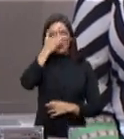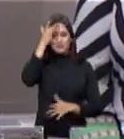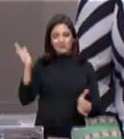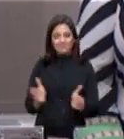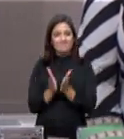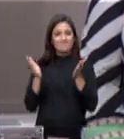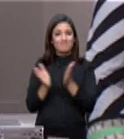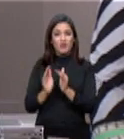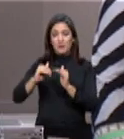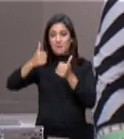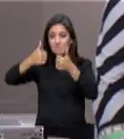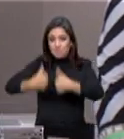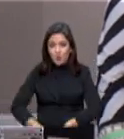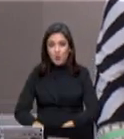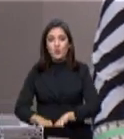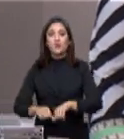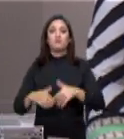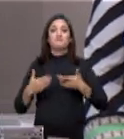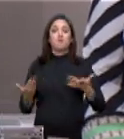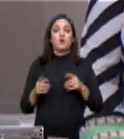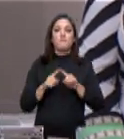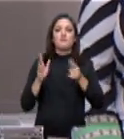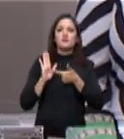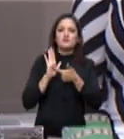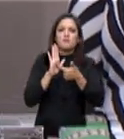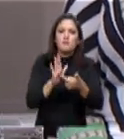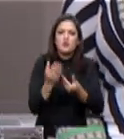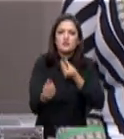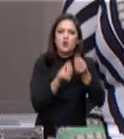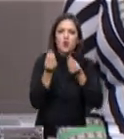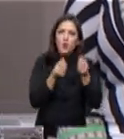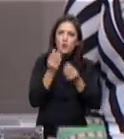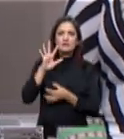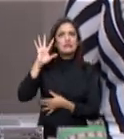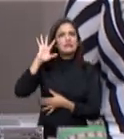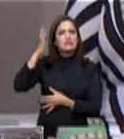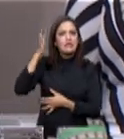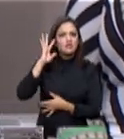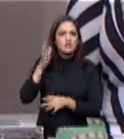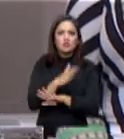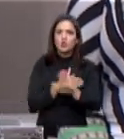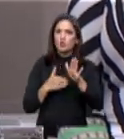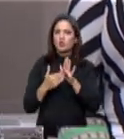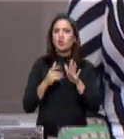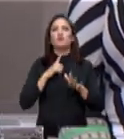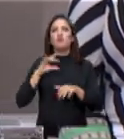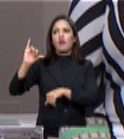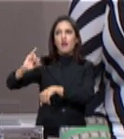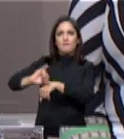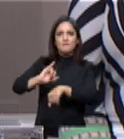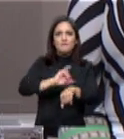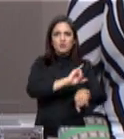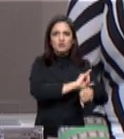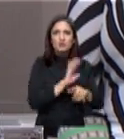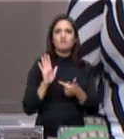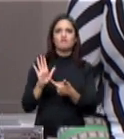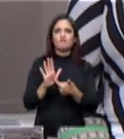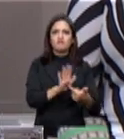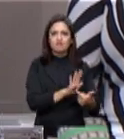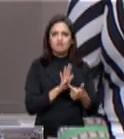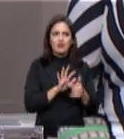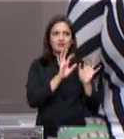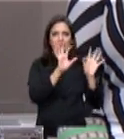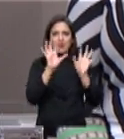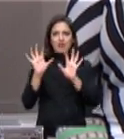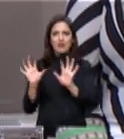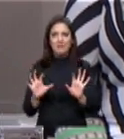linha da pobreza. Está todo esse acervo de decisões está todo retratado nesse belíssimo espaço, que foi construído com